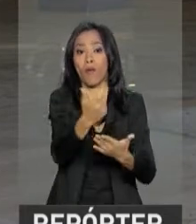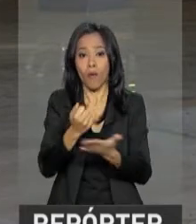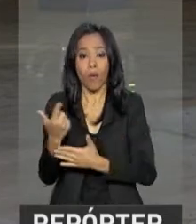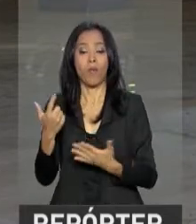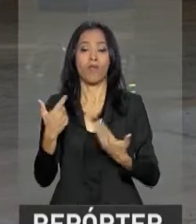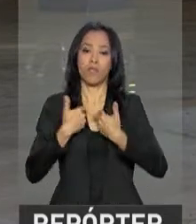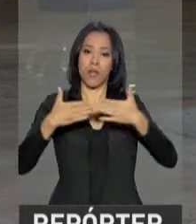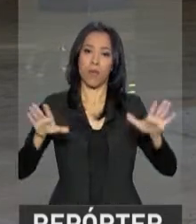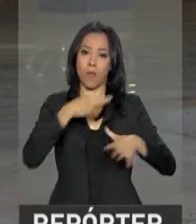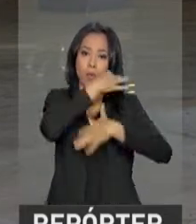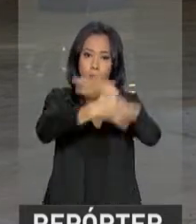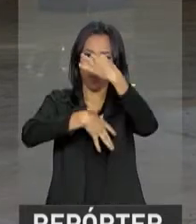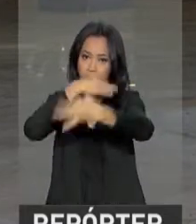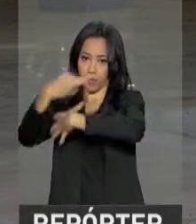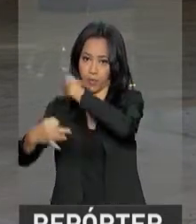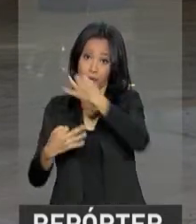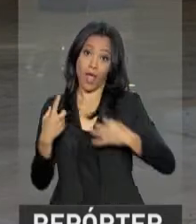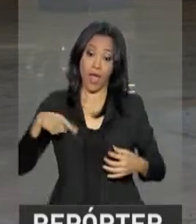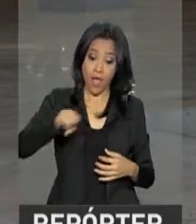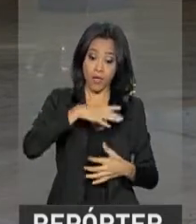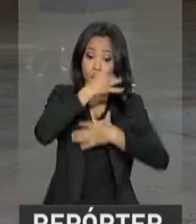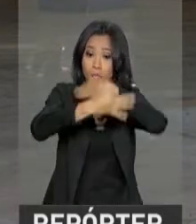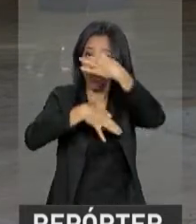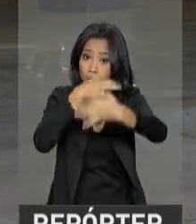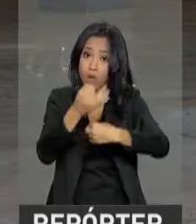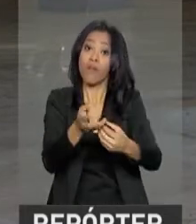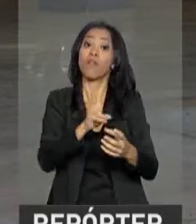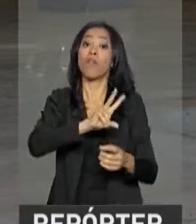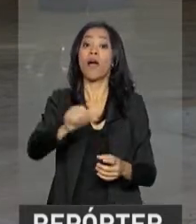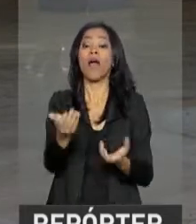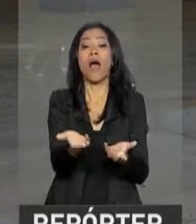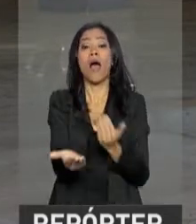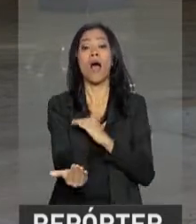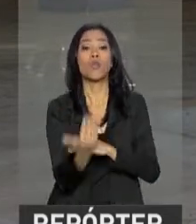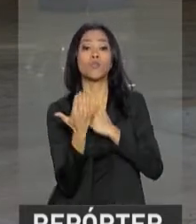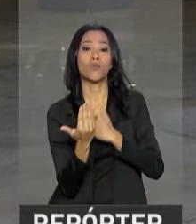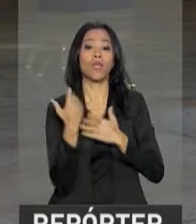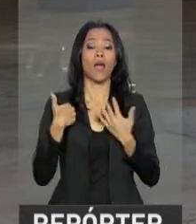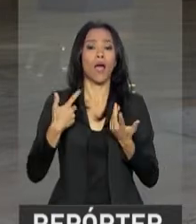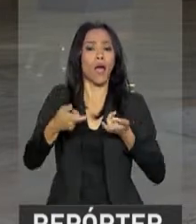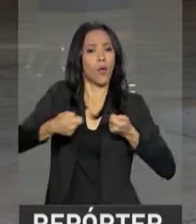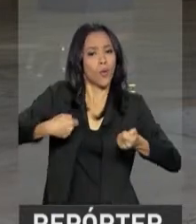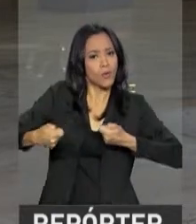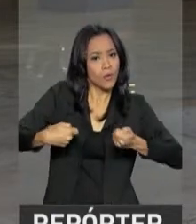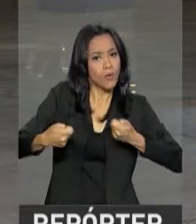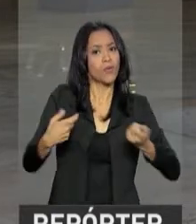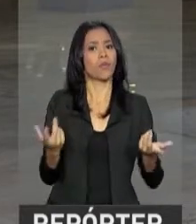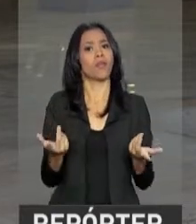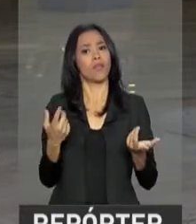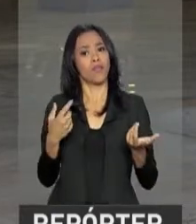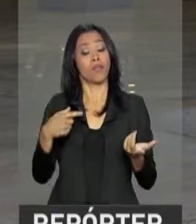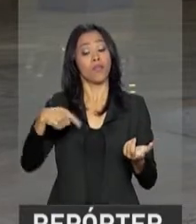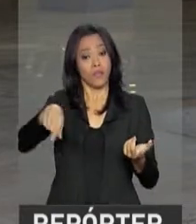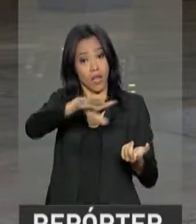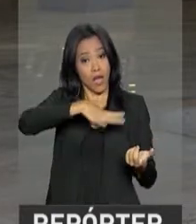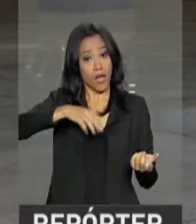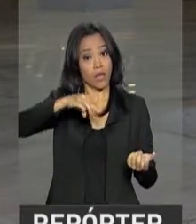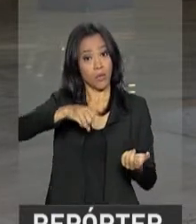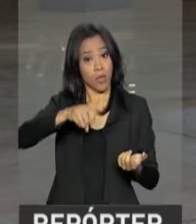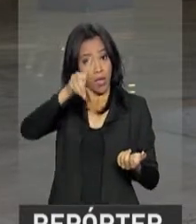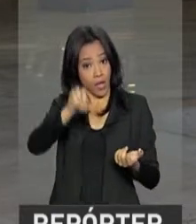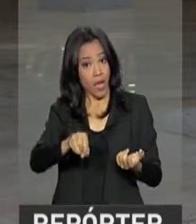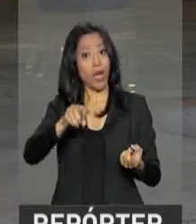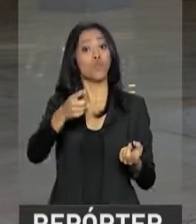vão servir para a regulação do mercado e proteção dos interesses dos consumidores quanto a